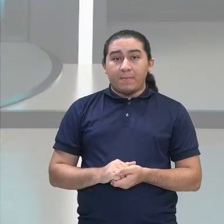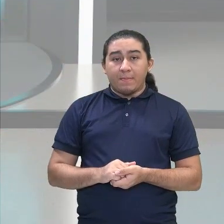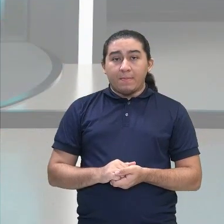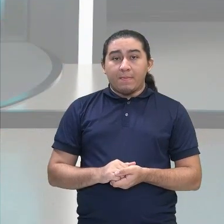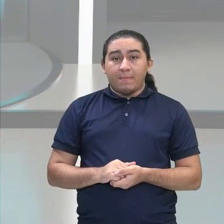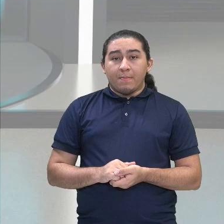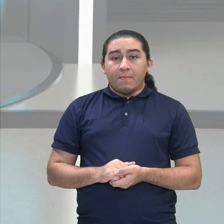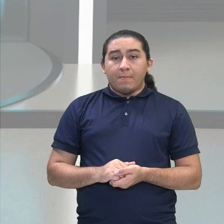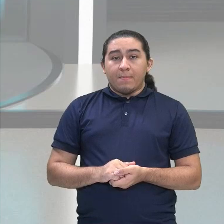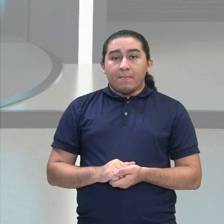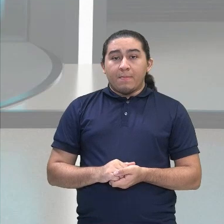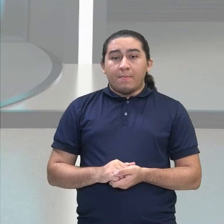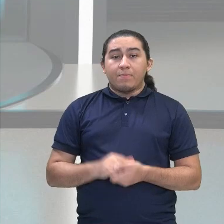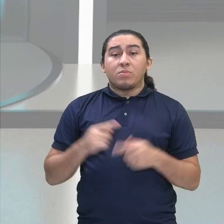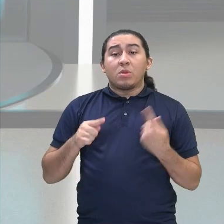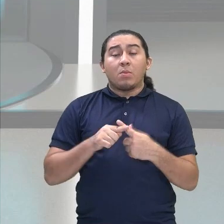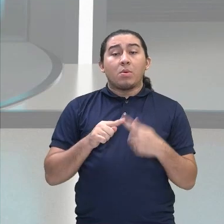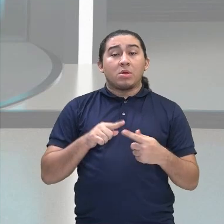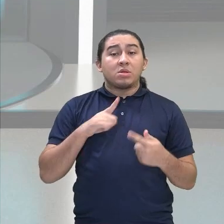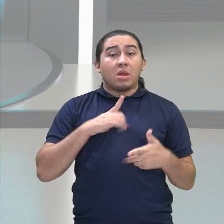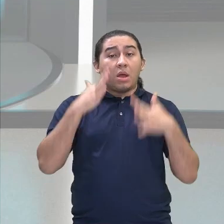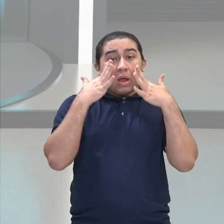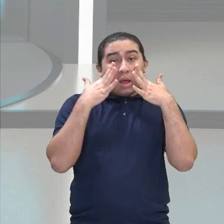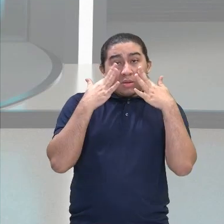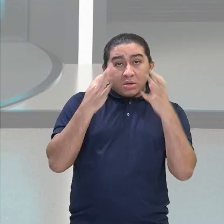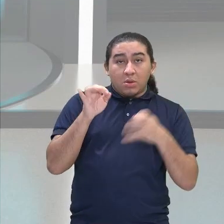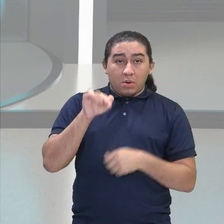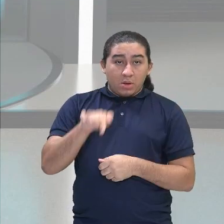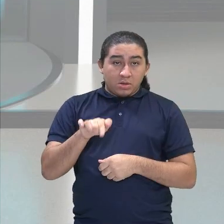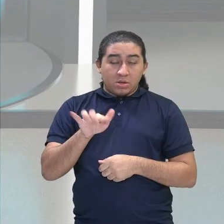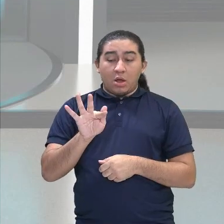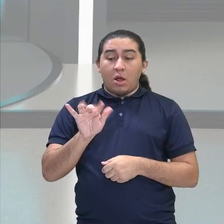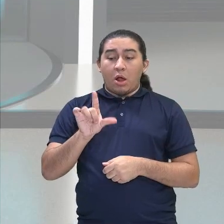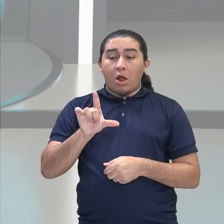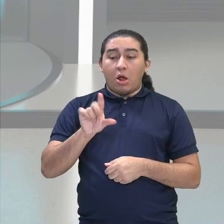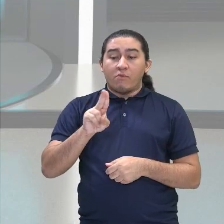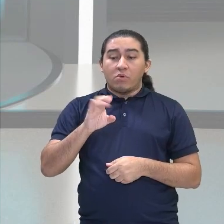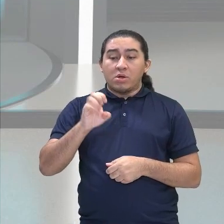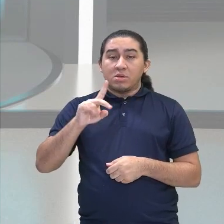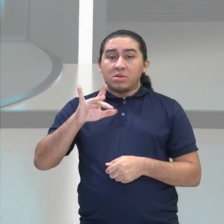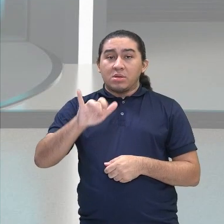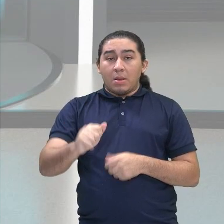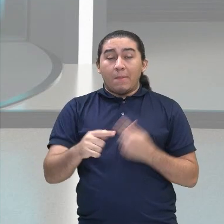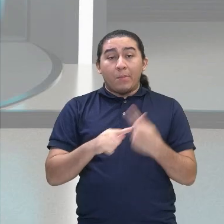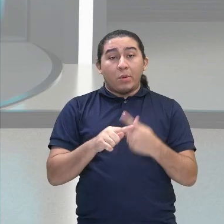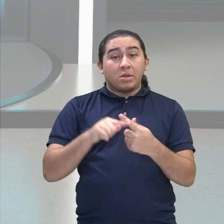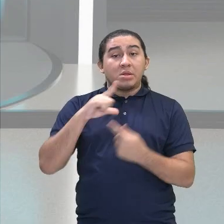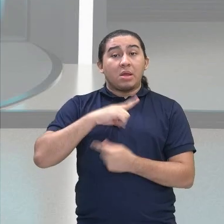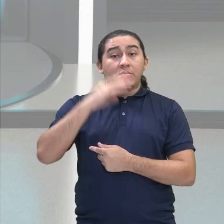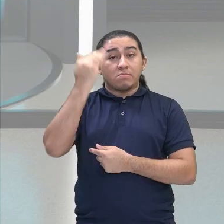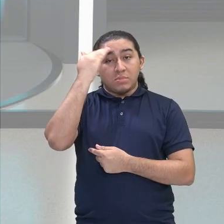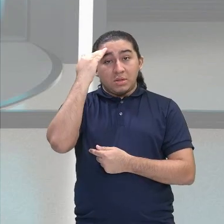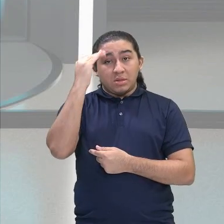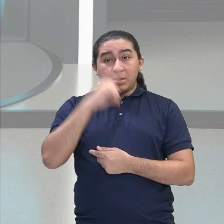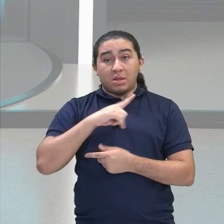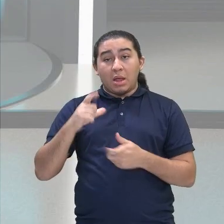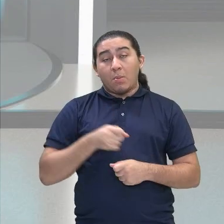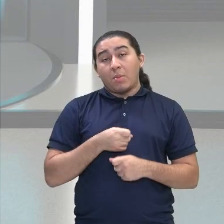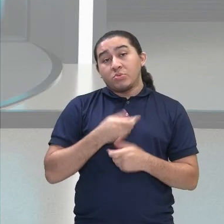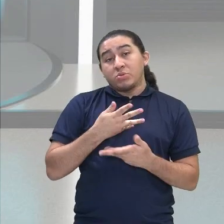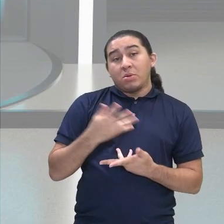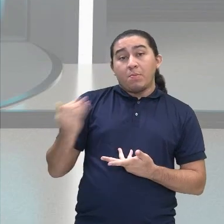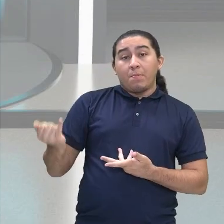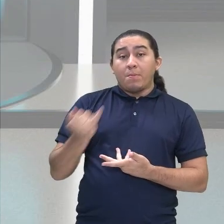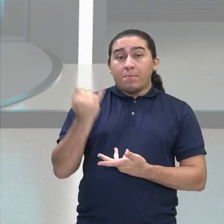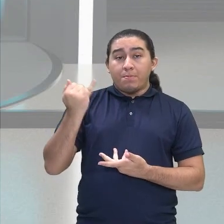Por que vamos dar atenção para a fluência? Porque aqui vamos entender que eu tenho uma expressão muito importante, em que ela